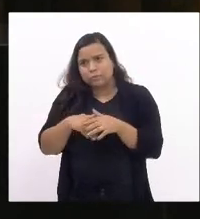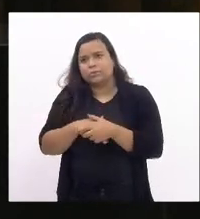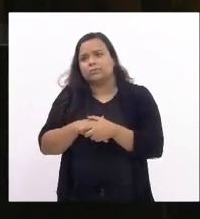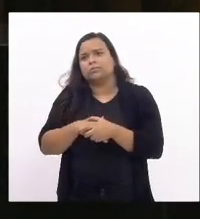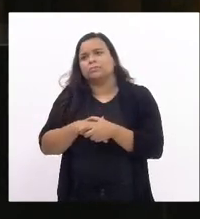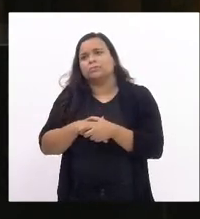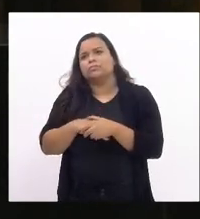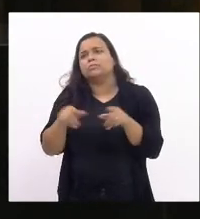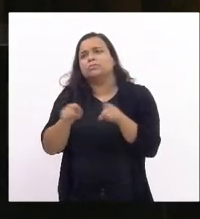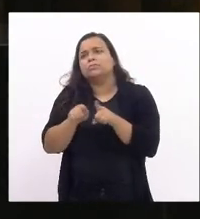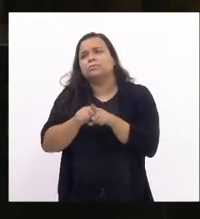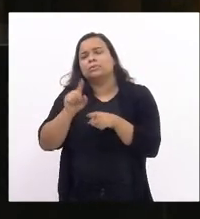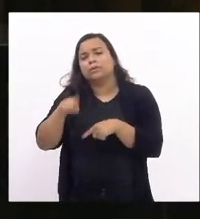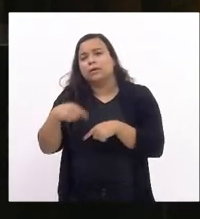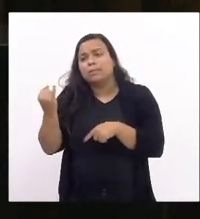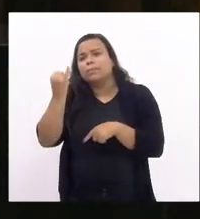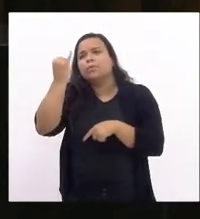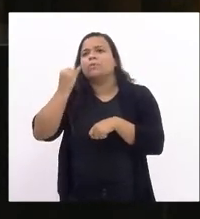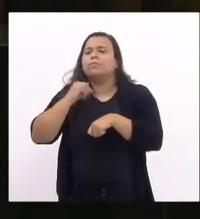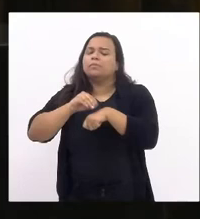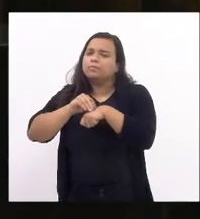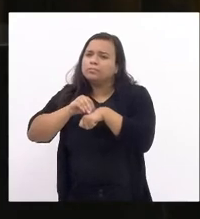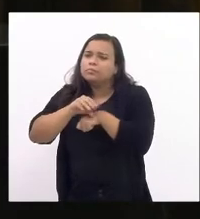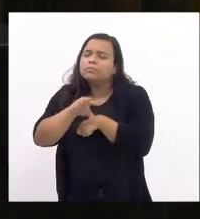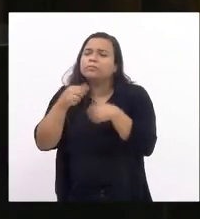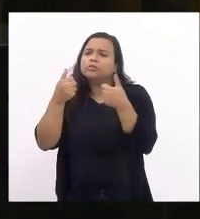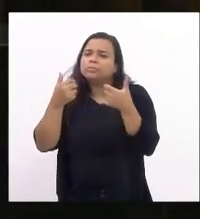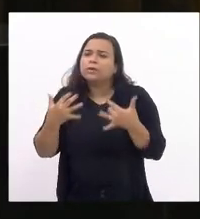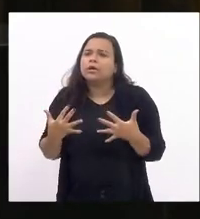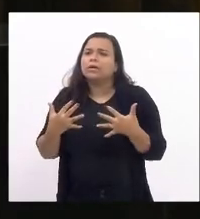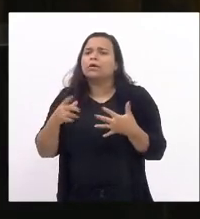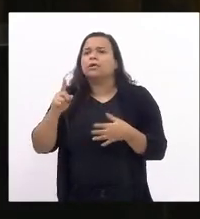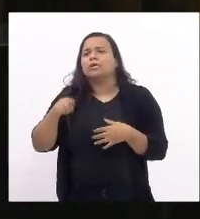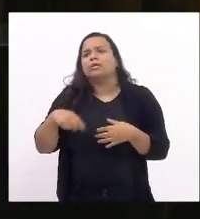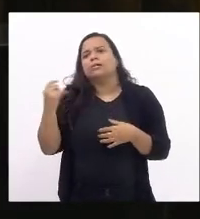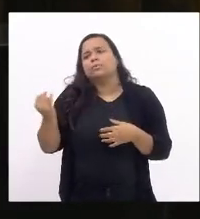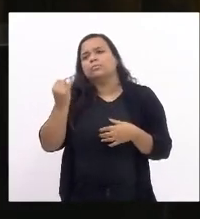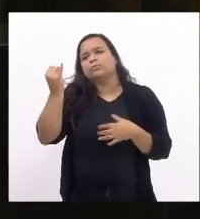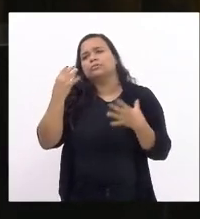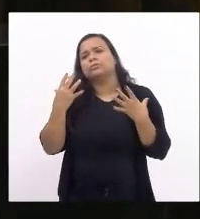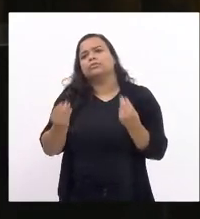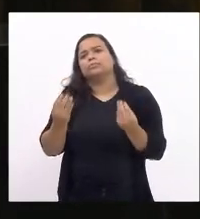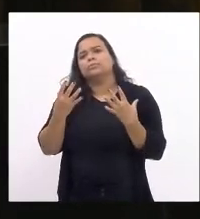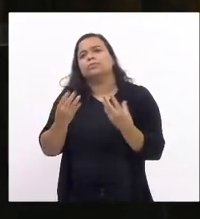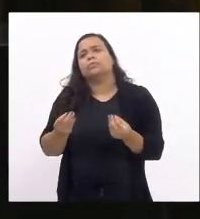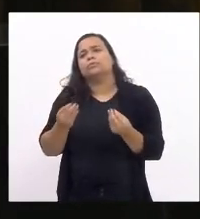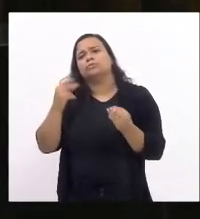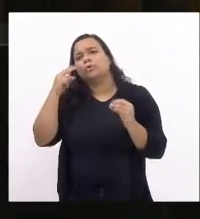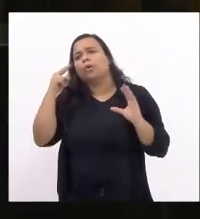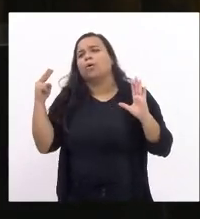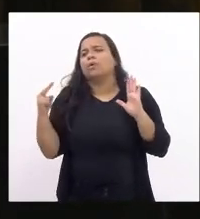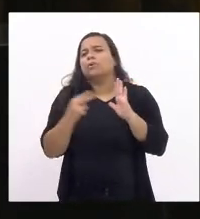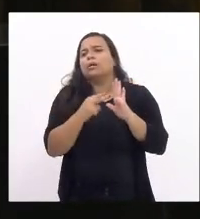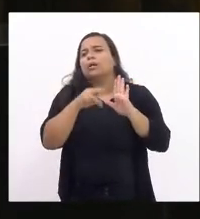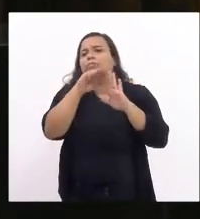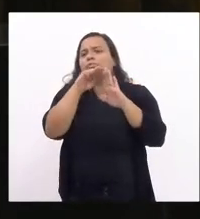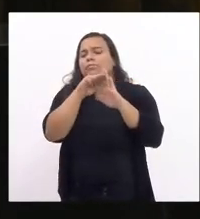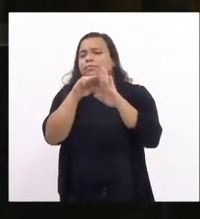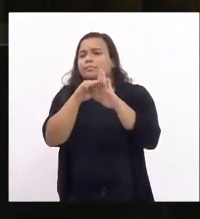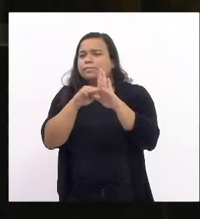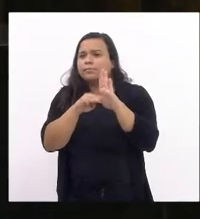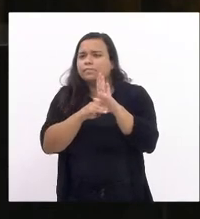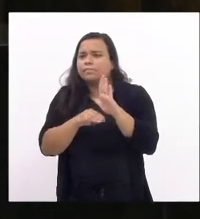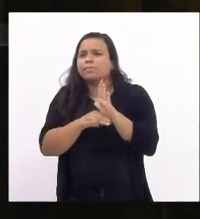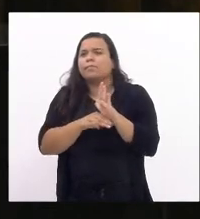é importante dizer o quanto que é fundamental olhar para esses dados e